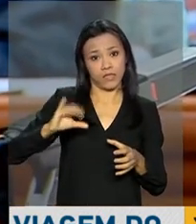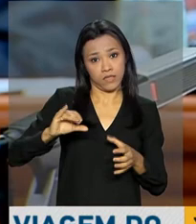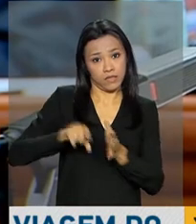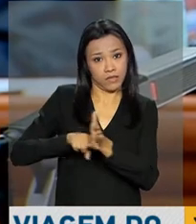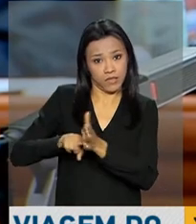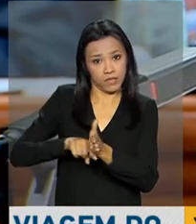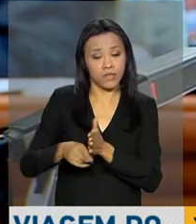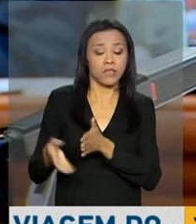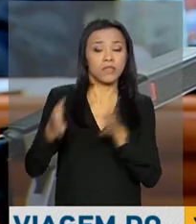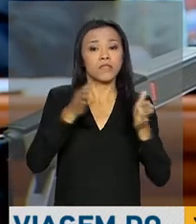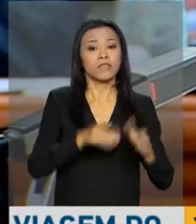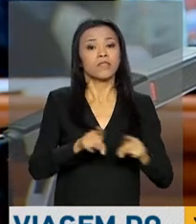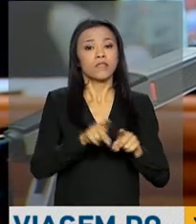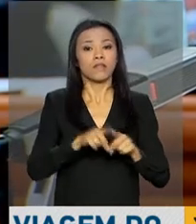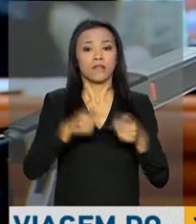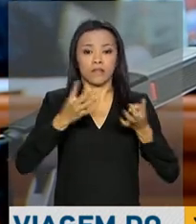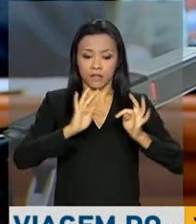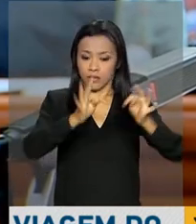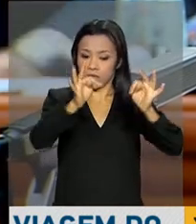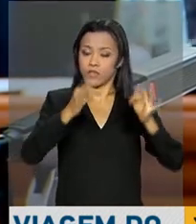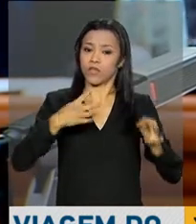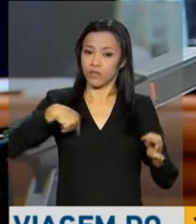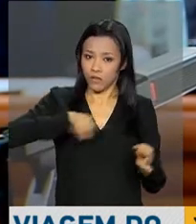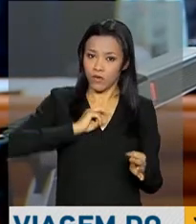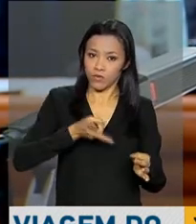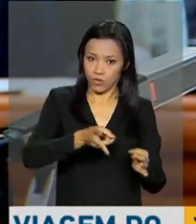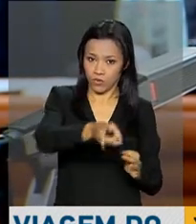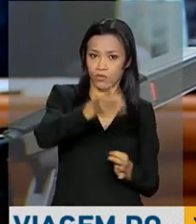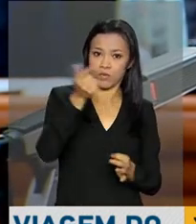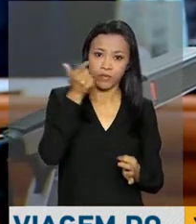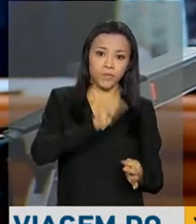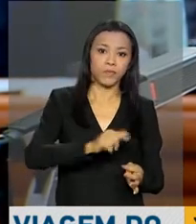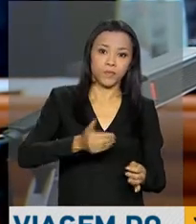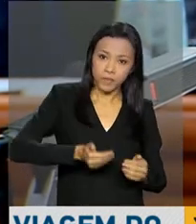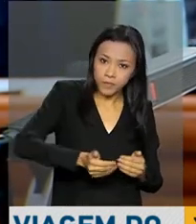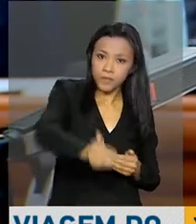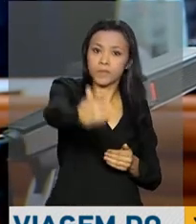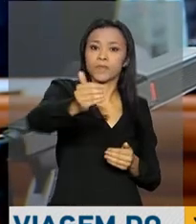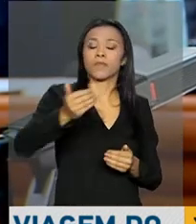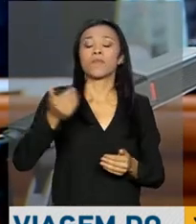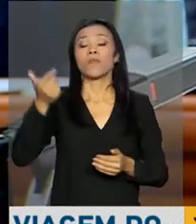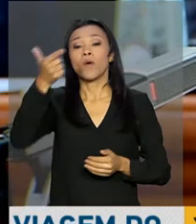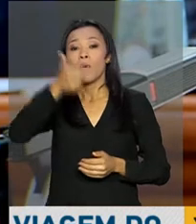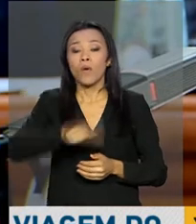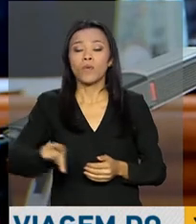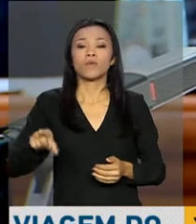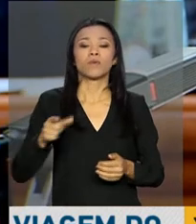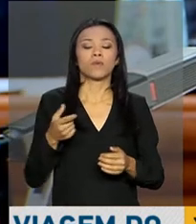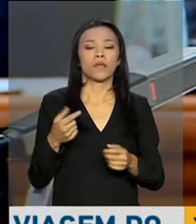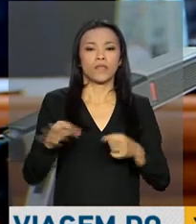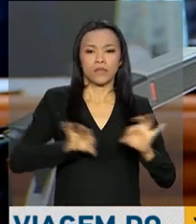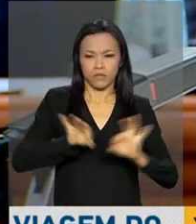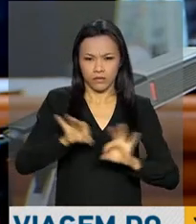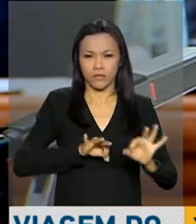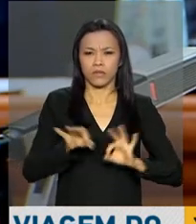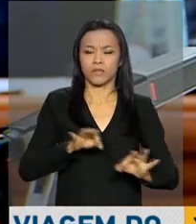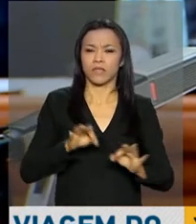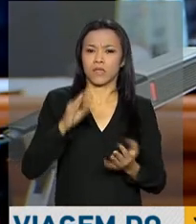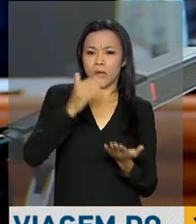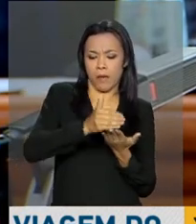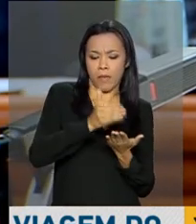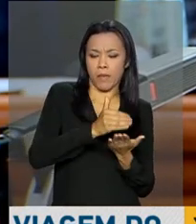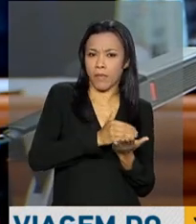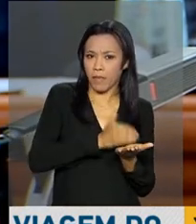estamos progredindo ainda mais. O plano de ação para o cofinanciamento de pesquisas, mais um resultado